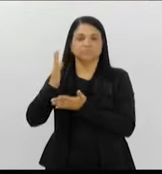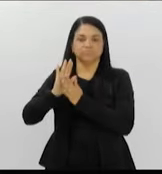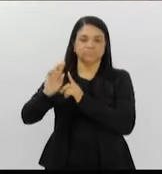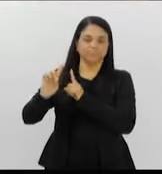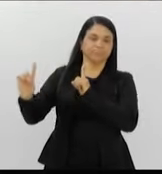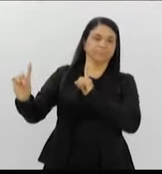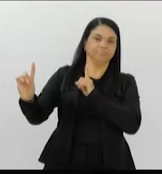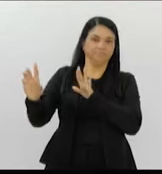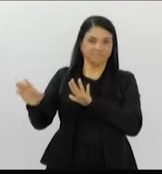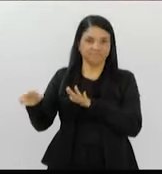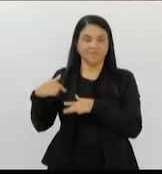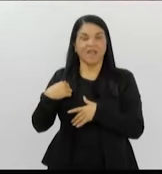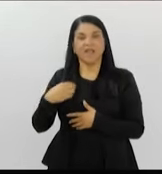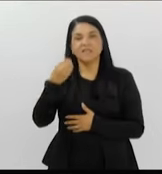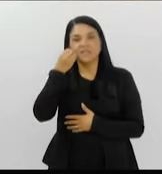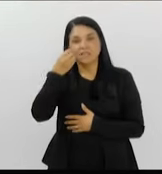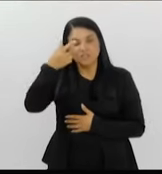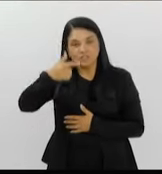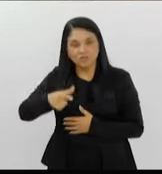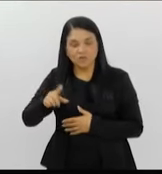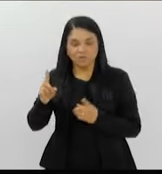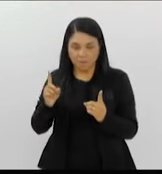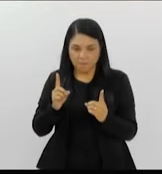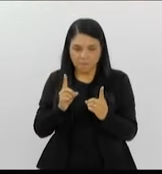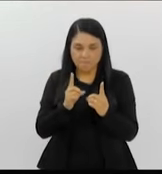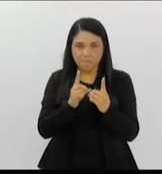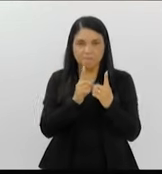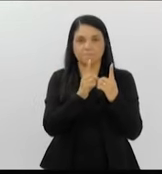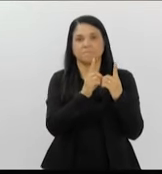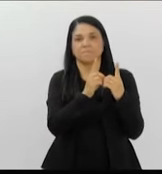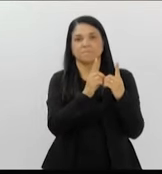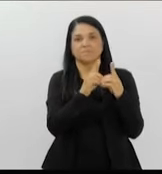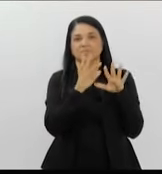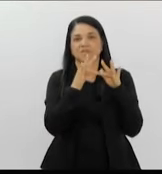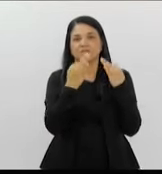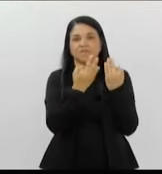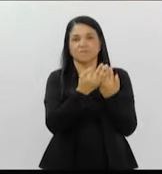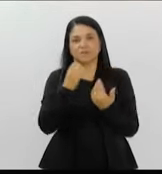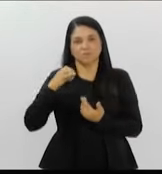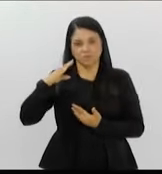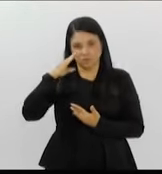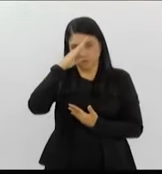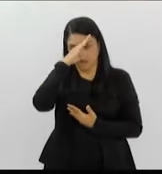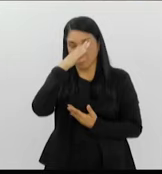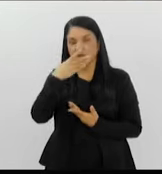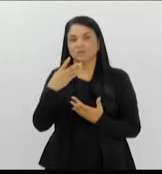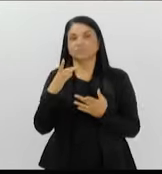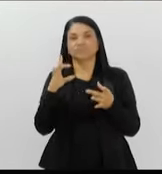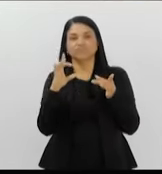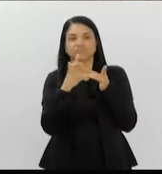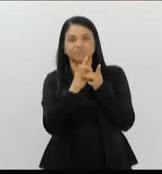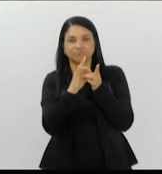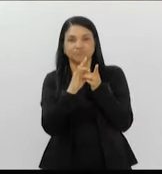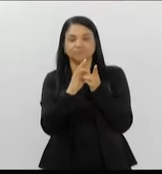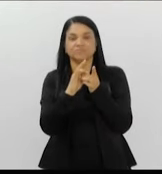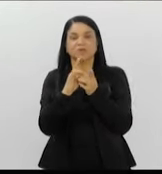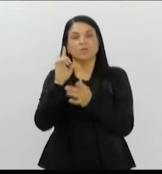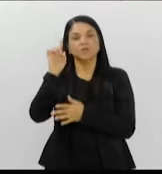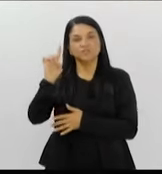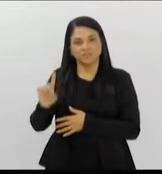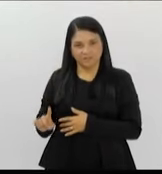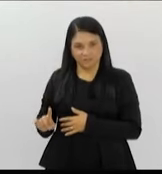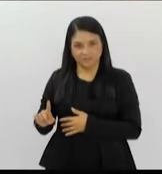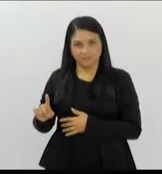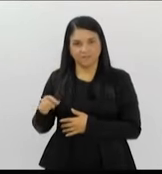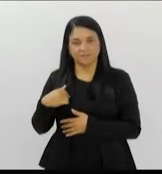aí ele tenta, mais uma vez, se reaproximar da família Bolsonaro, se reconectar com essa extrema-direita. Por que